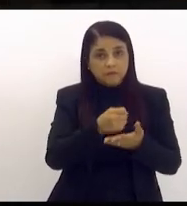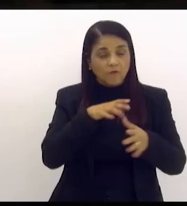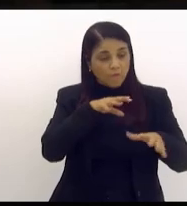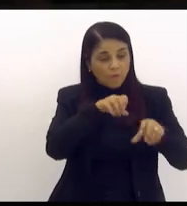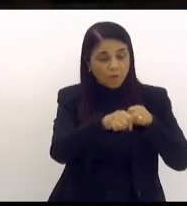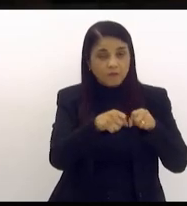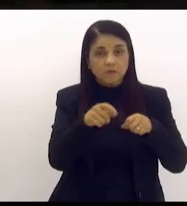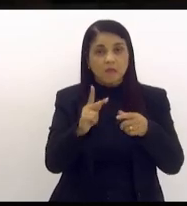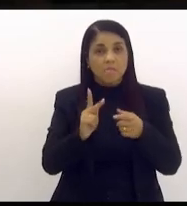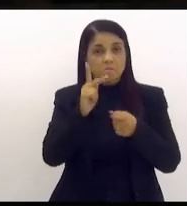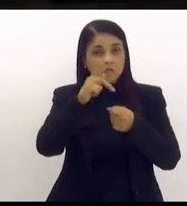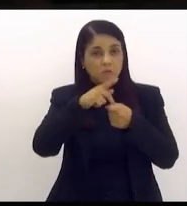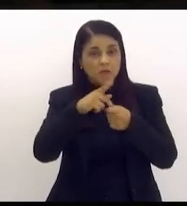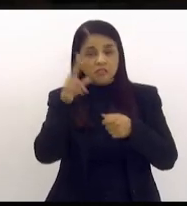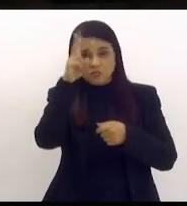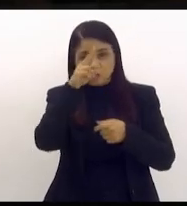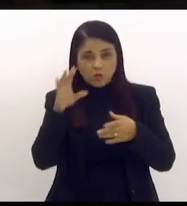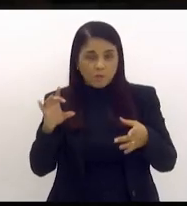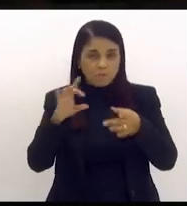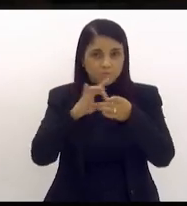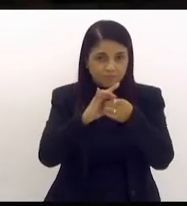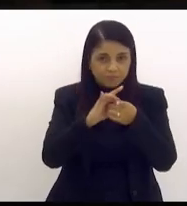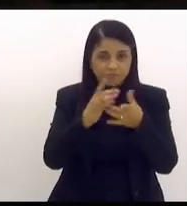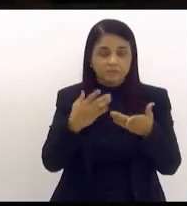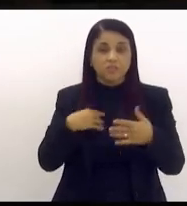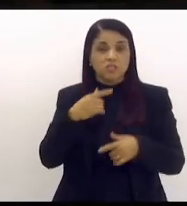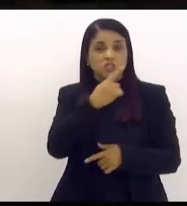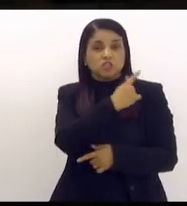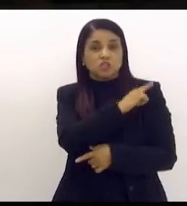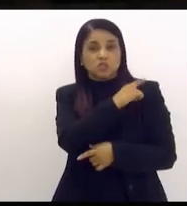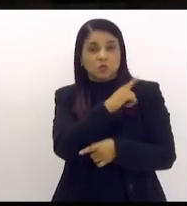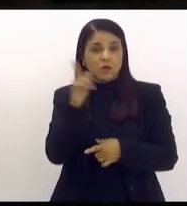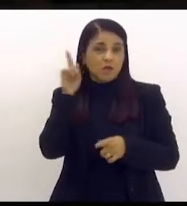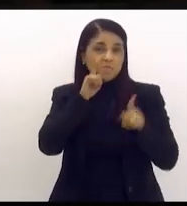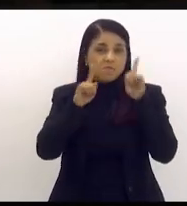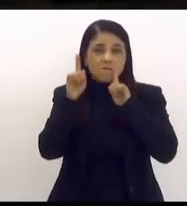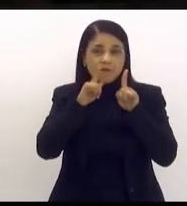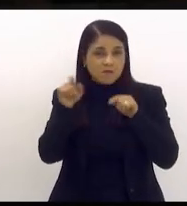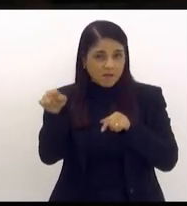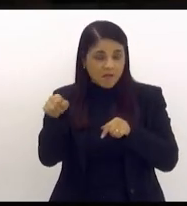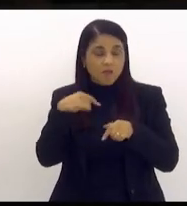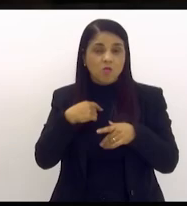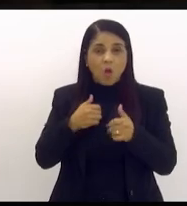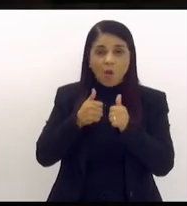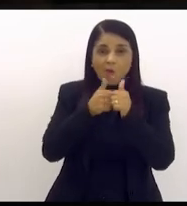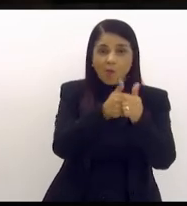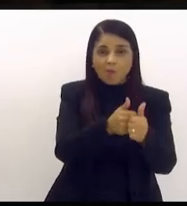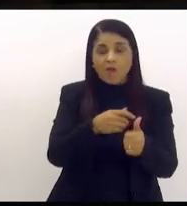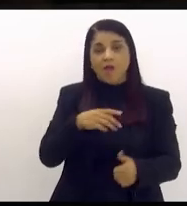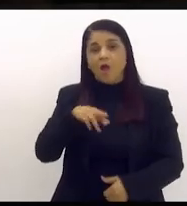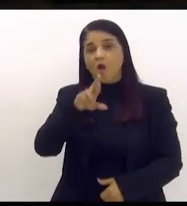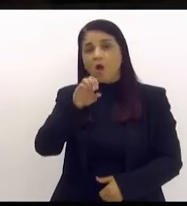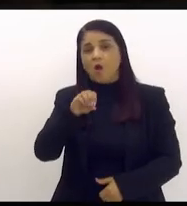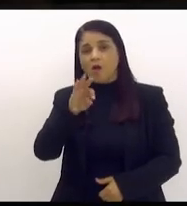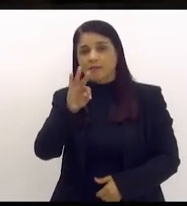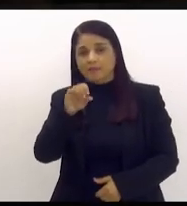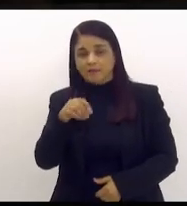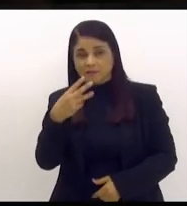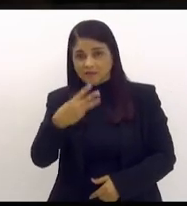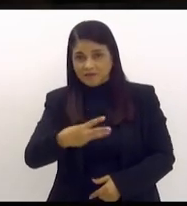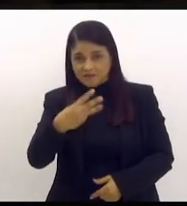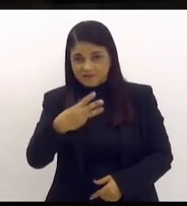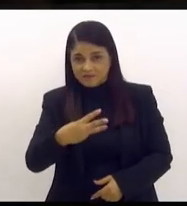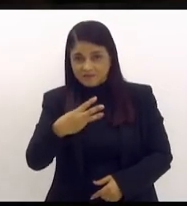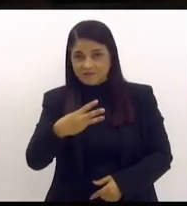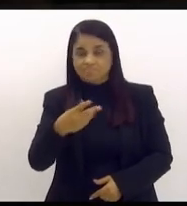Petrobras fazer parte dessa história Então como gestora em Maricá eu acompanhei muito a questão da Rota três Felipe para que a rota